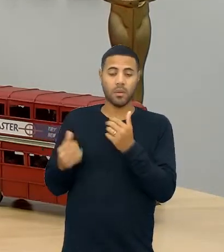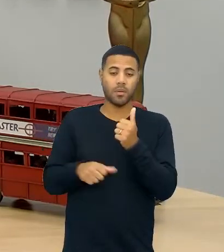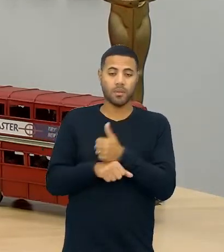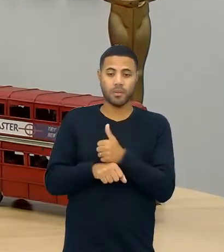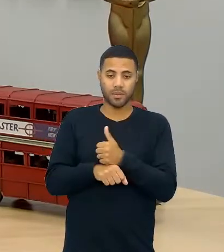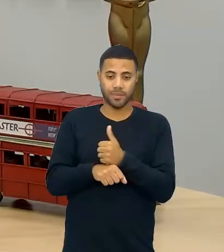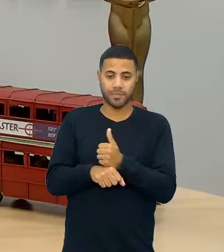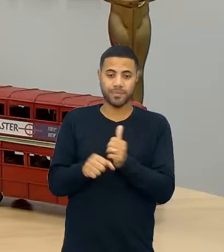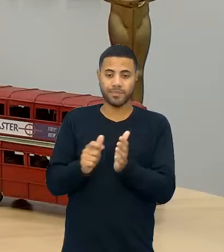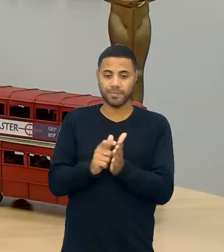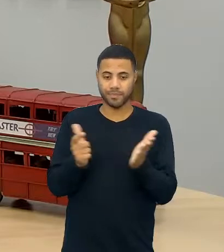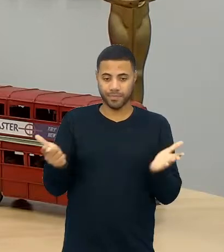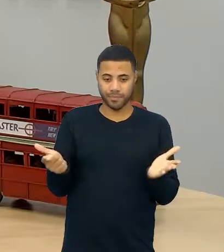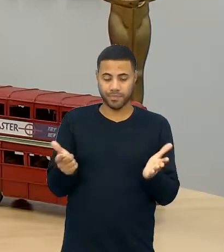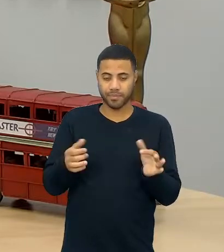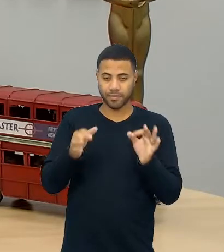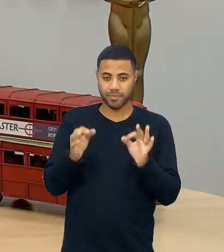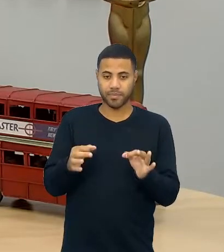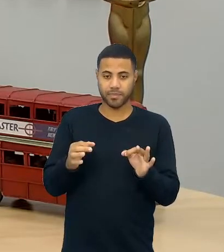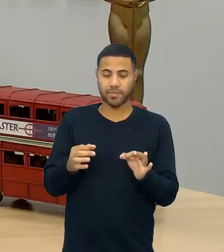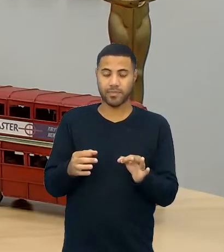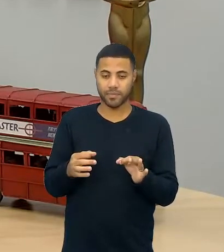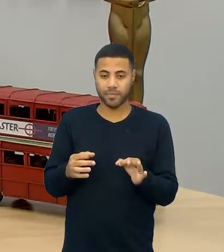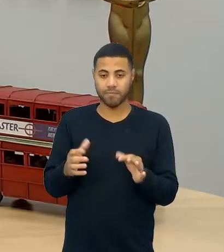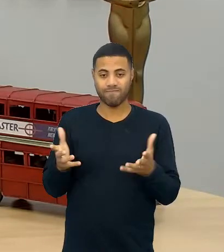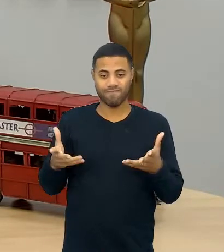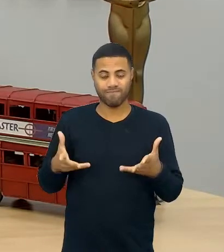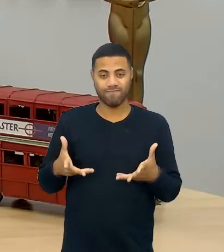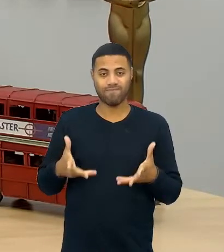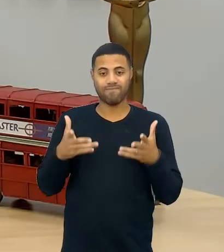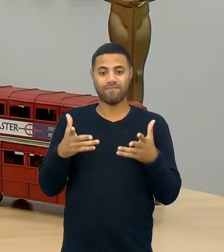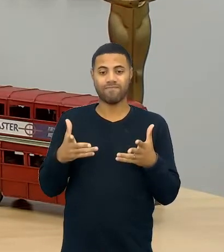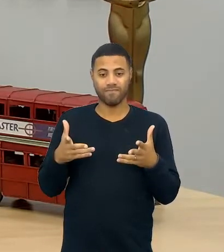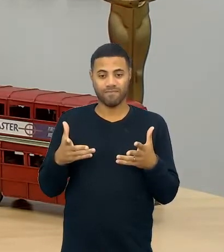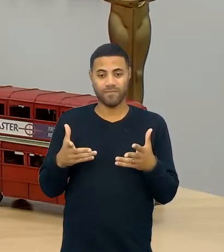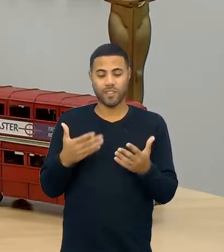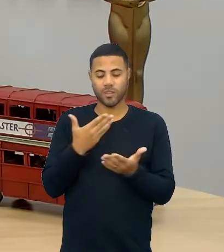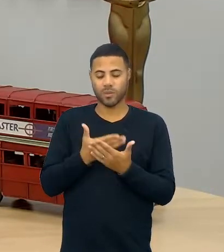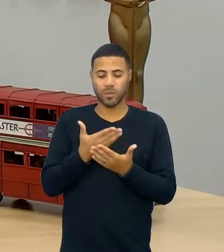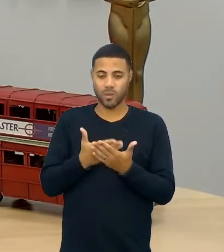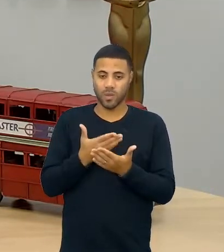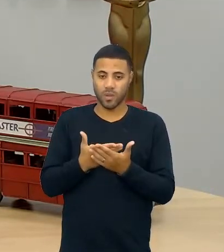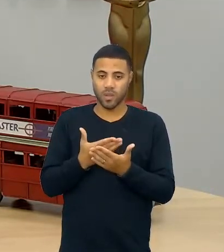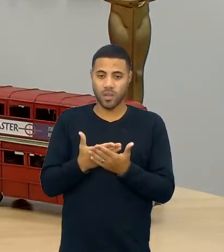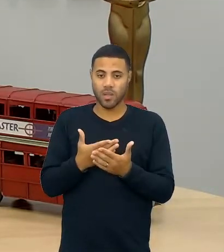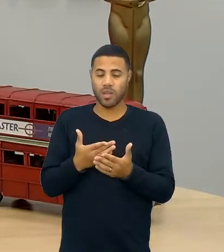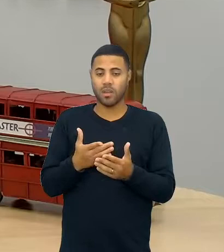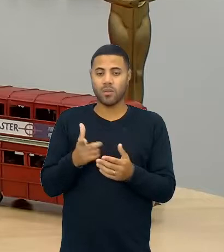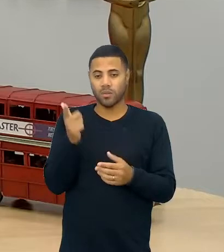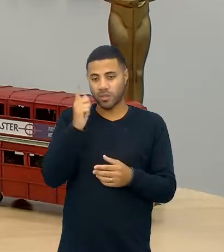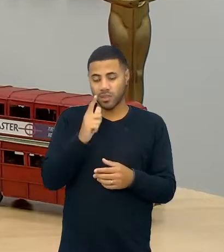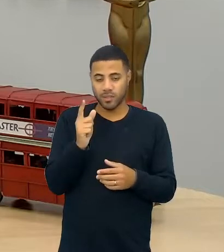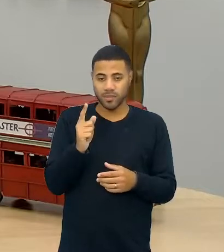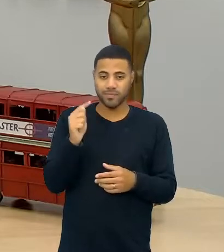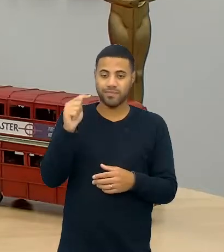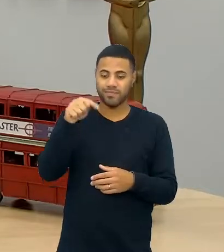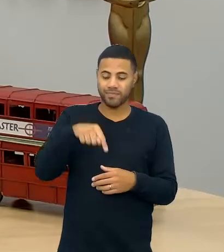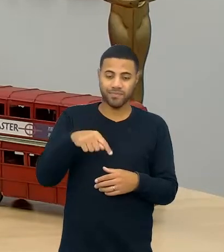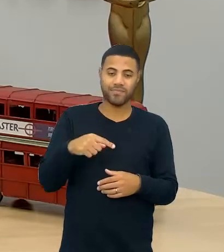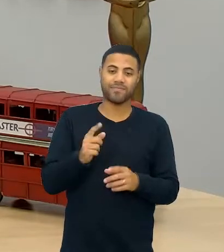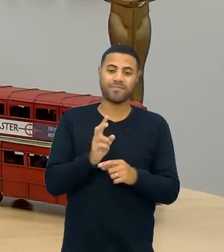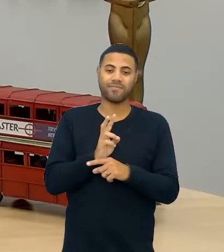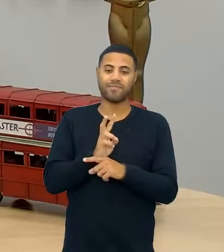de jornalismo, né? Enaltecer aí o quanto eles estudam, né, para estarem ali.